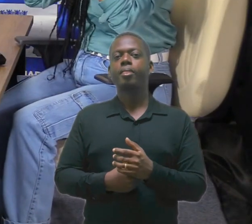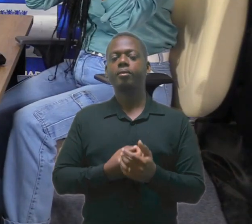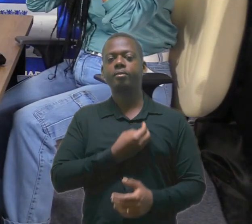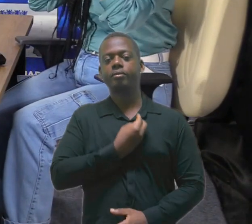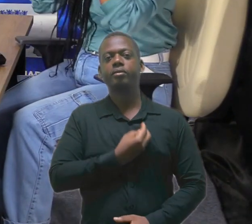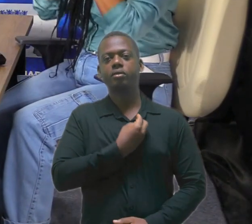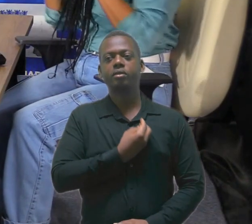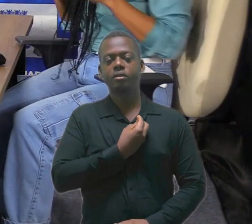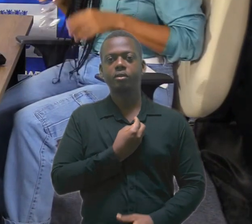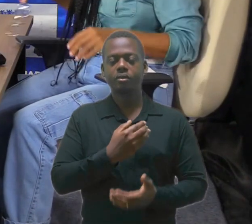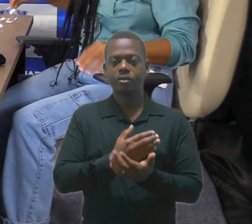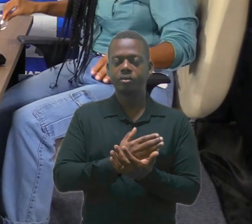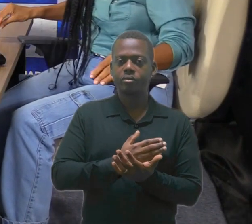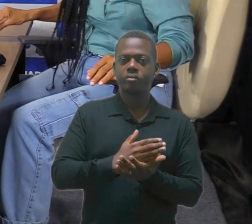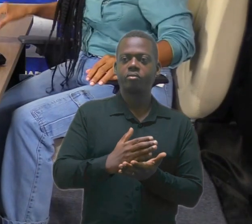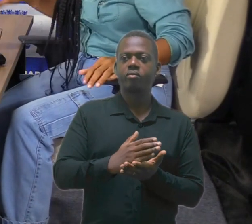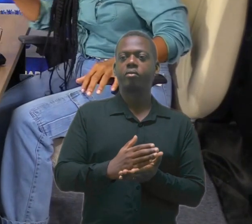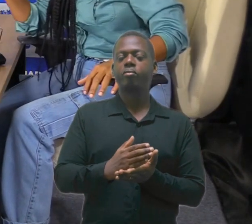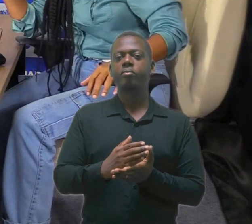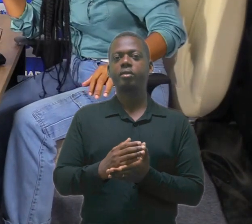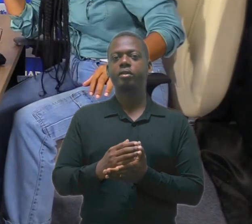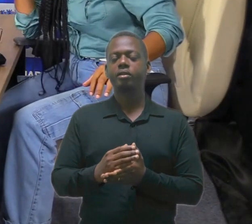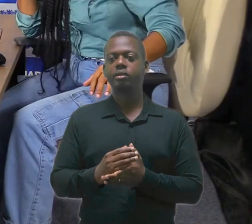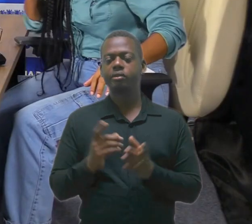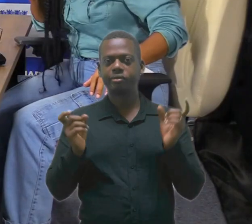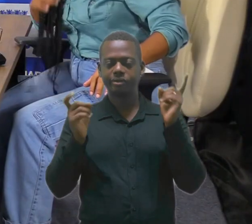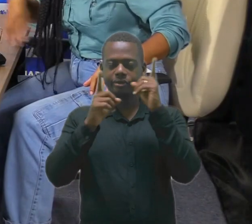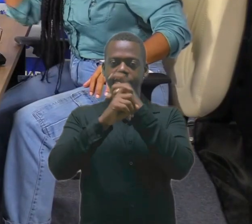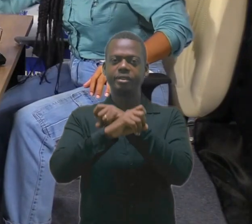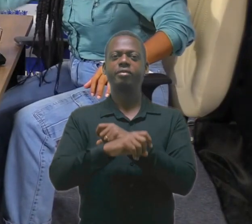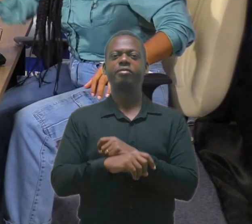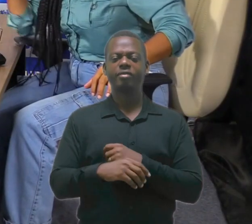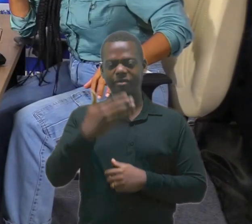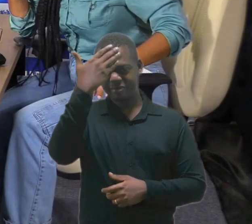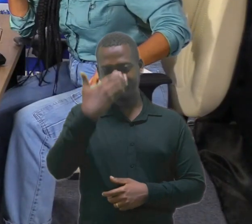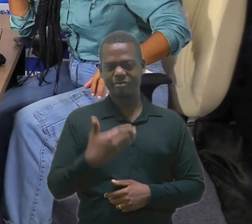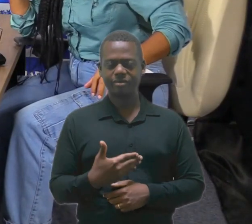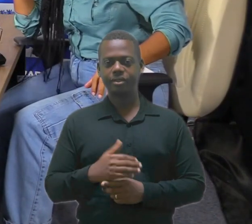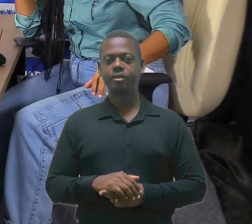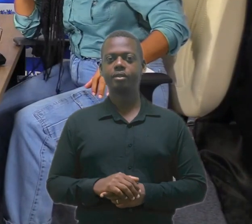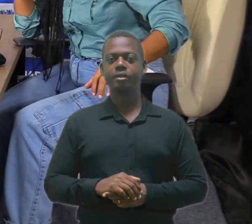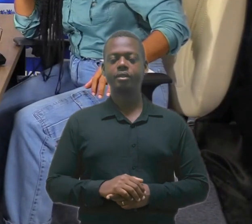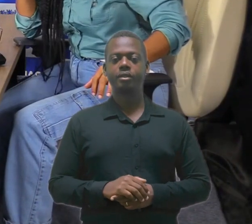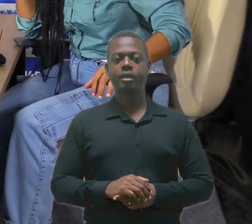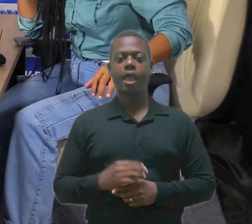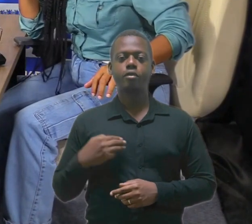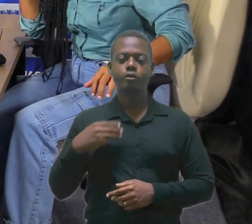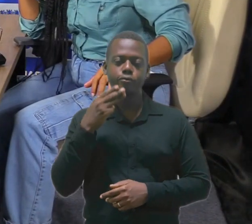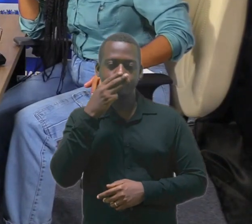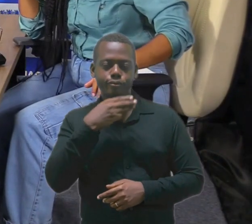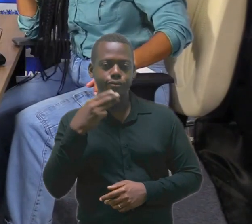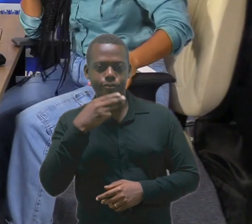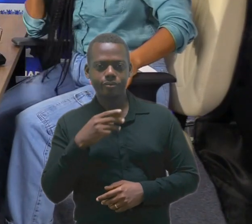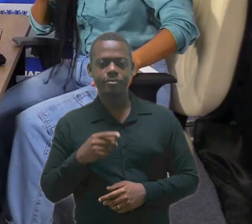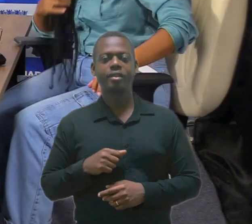sua presença, porque logo no começo... Ai, gente, é um desafio trabalhar. Olha, ele está falando que eu sou uma pessoa difícil, gente. Não é mentira. Agora, eu sou uma pessoa